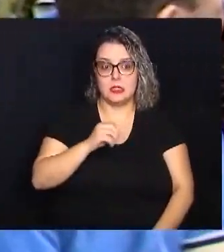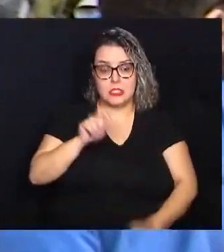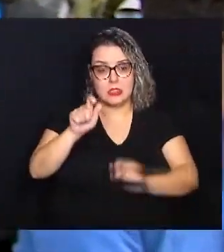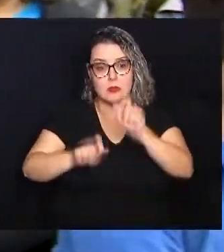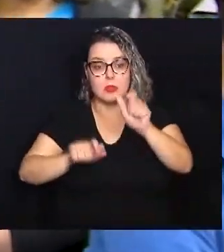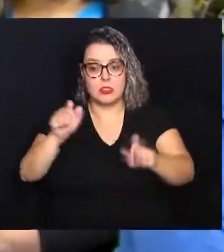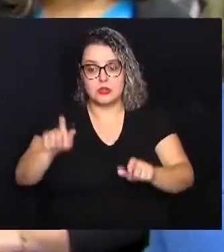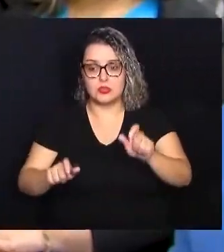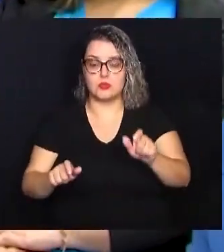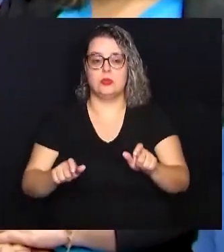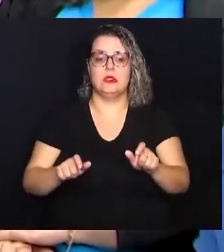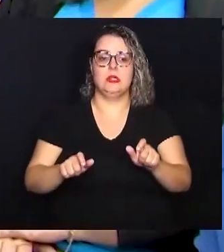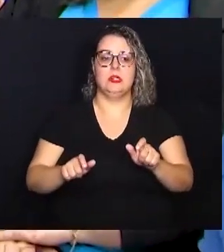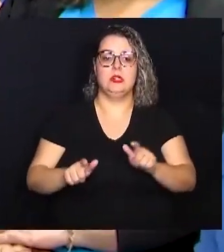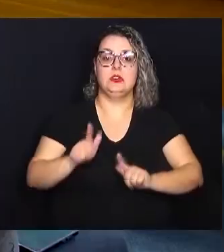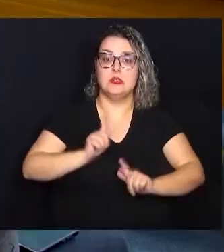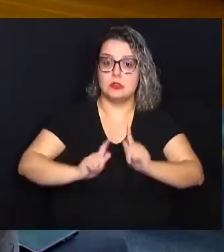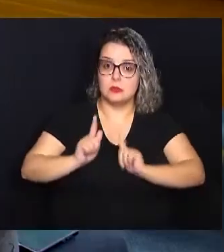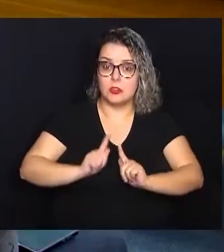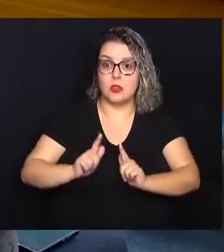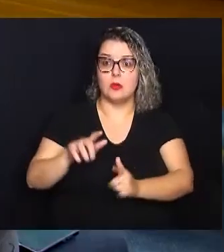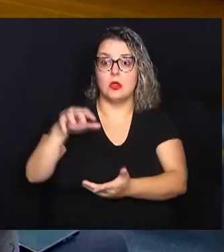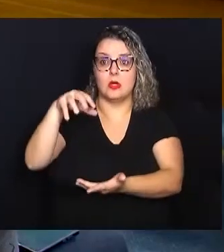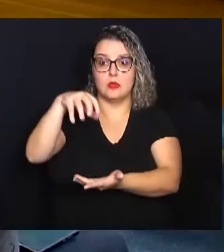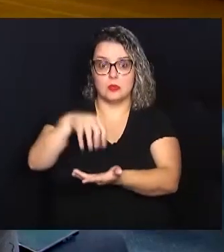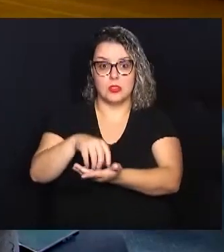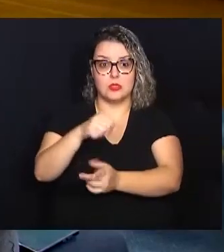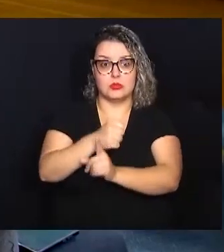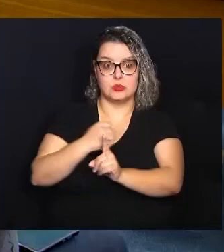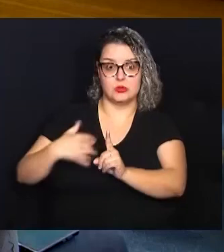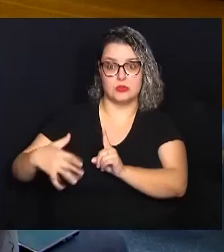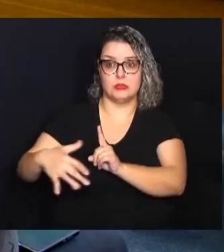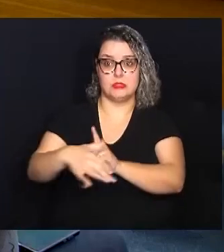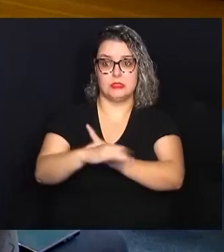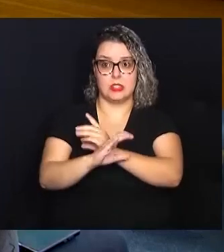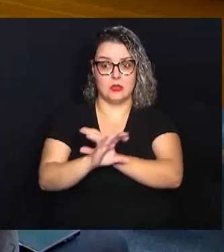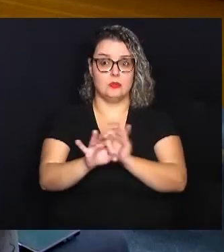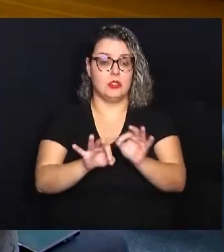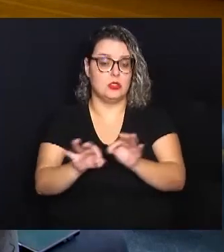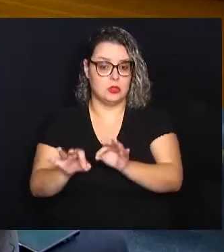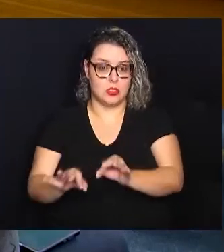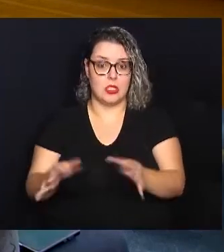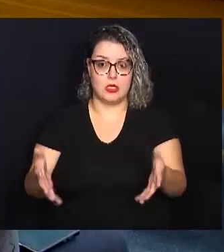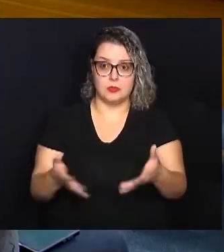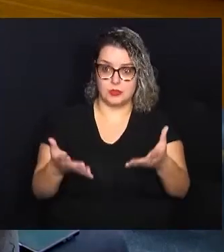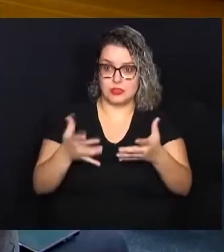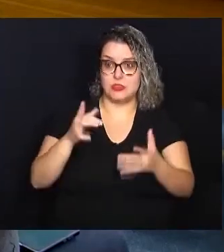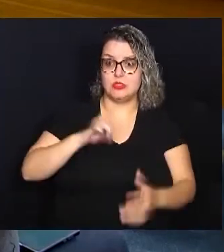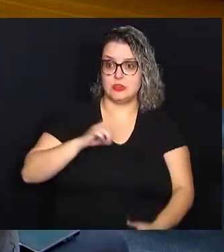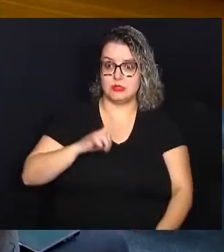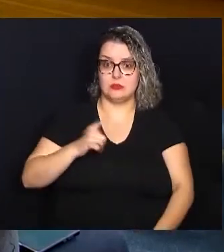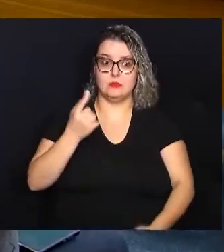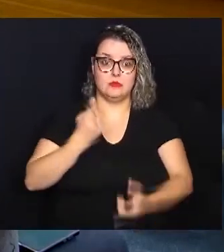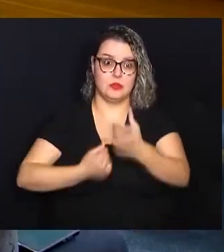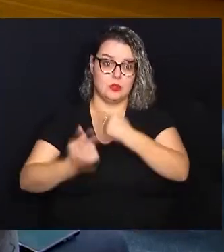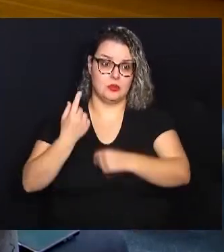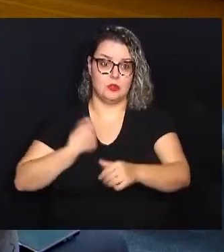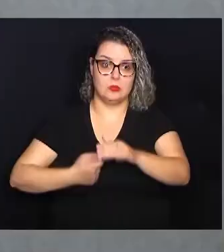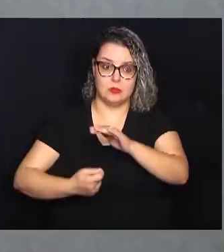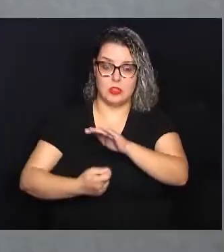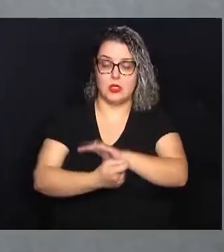será gerido por uma organização da sociedade civil. Essa iniciativa contou com a destinação integral da